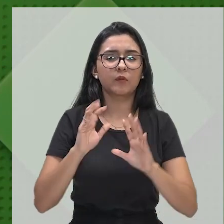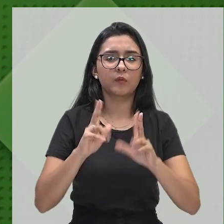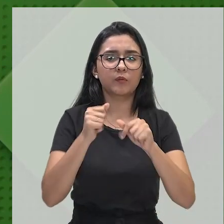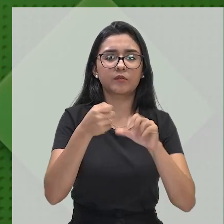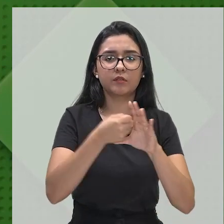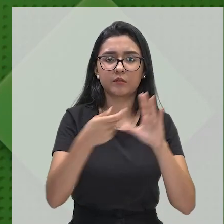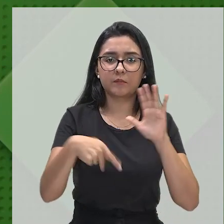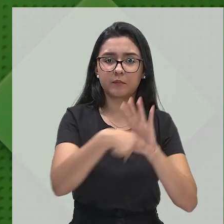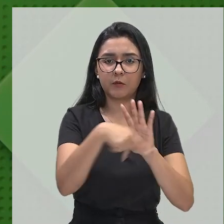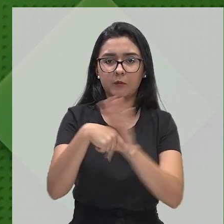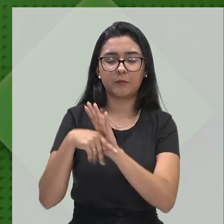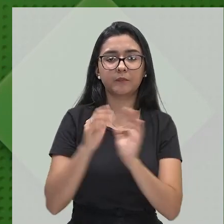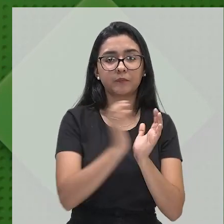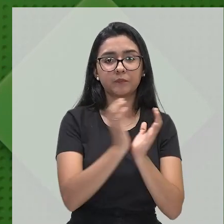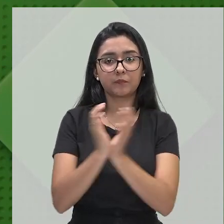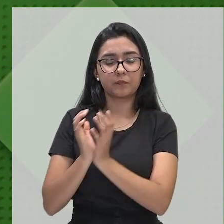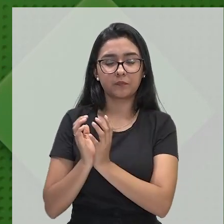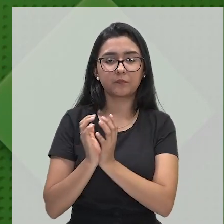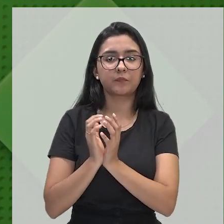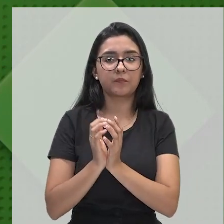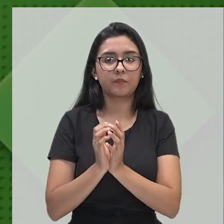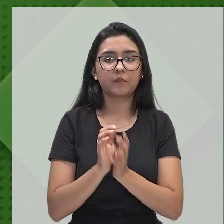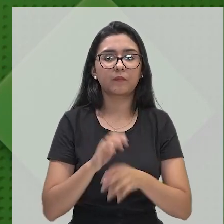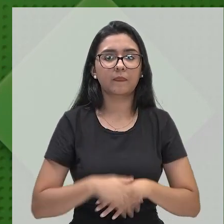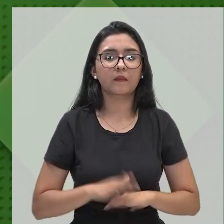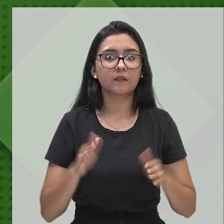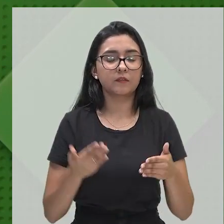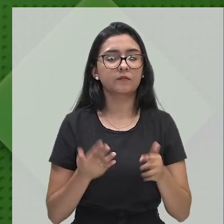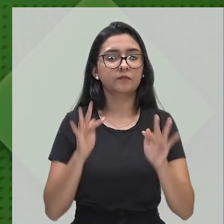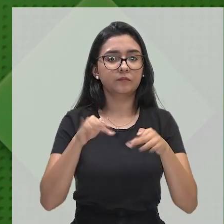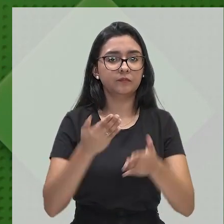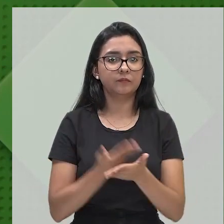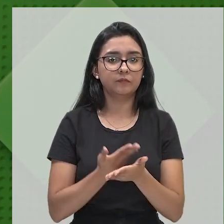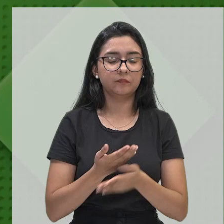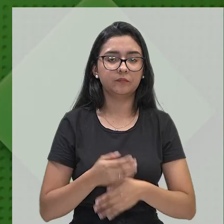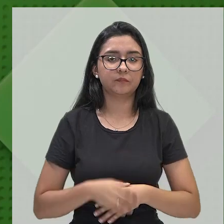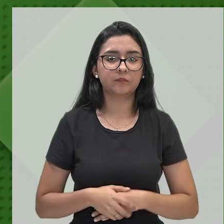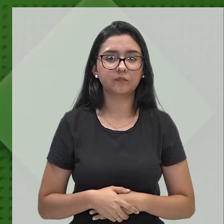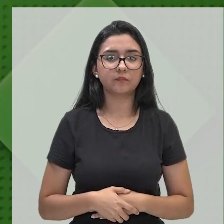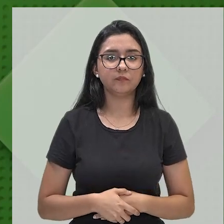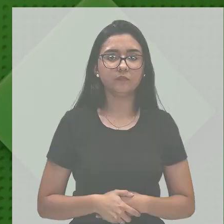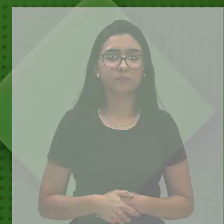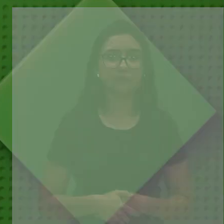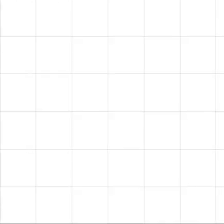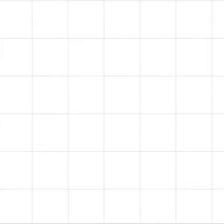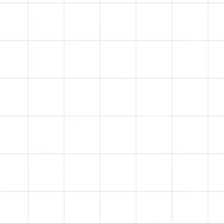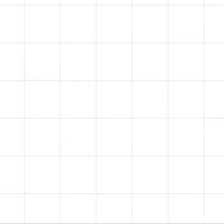características desses animais invertebrados, e a gente se vê numa próxima aula.